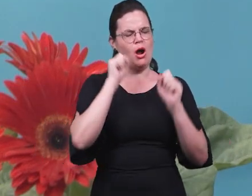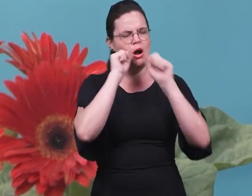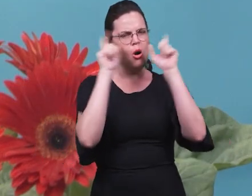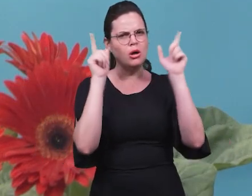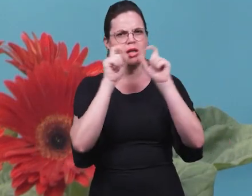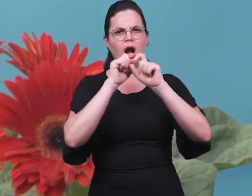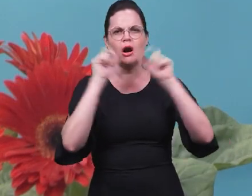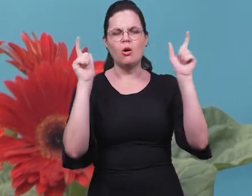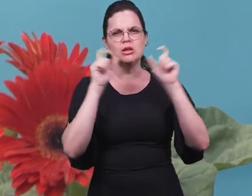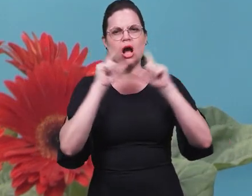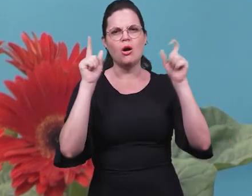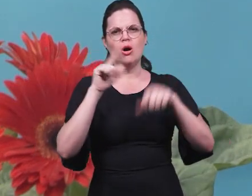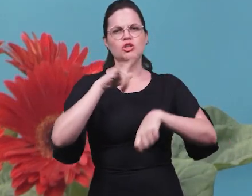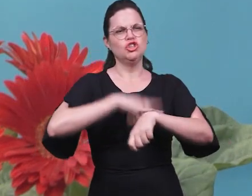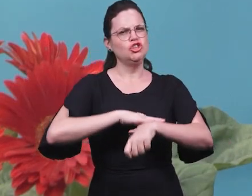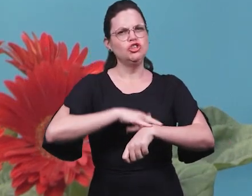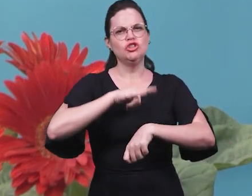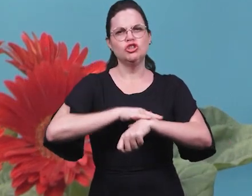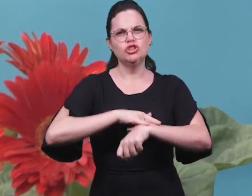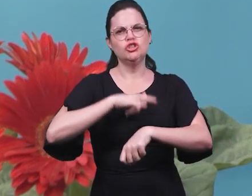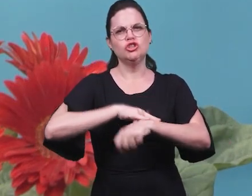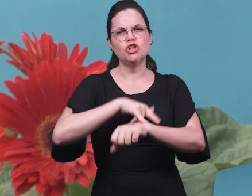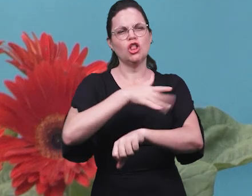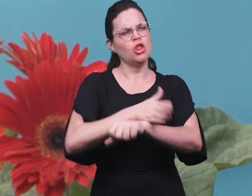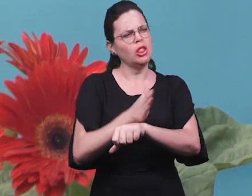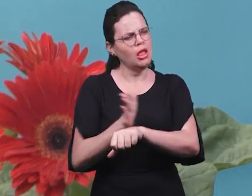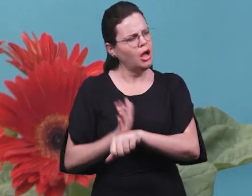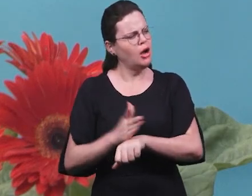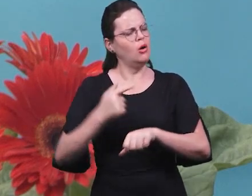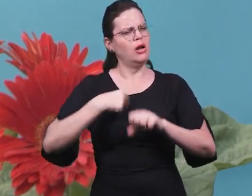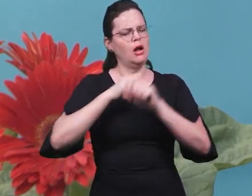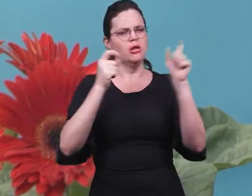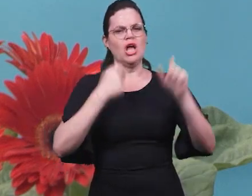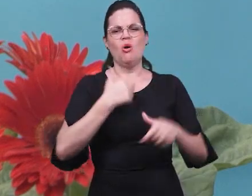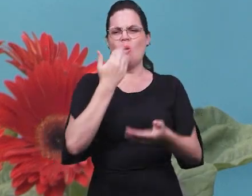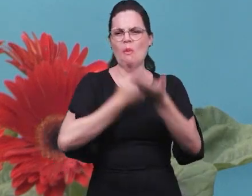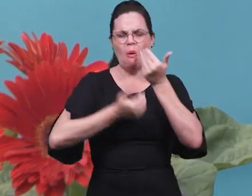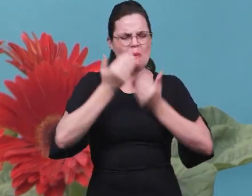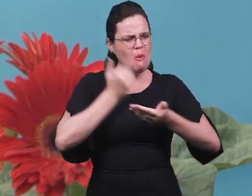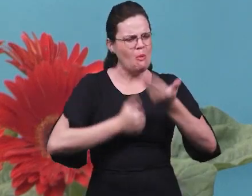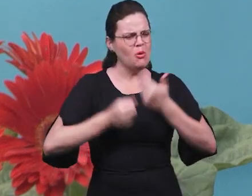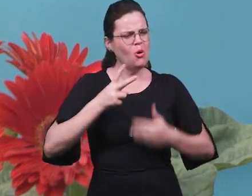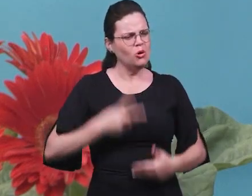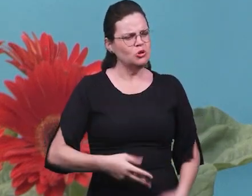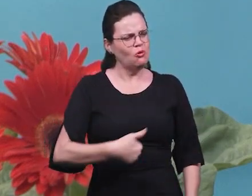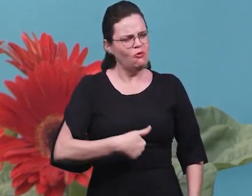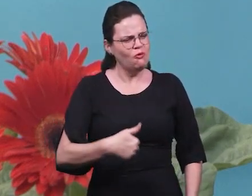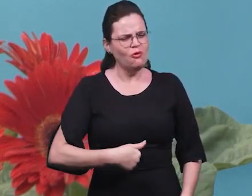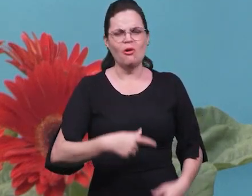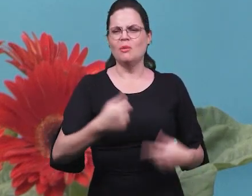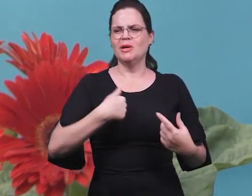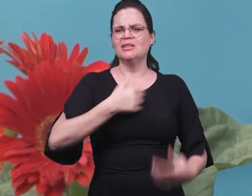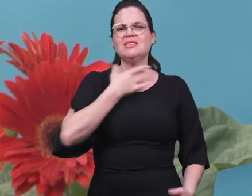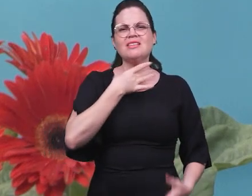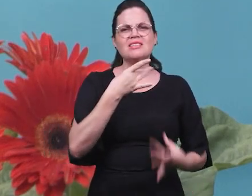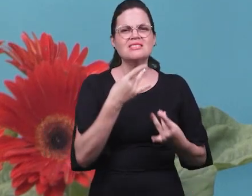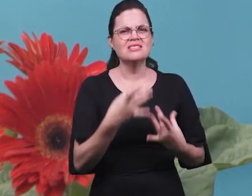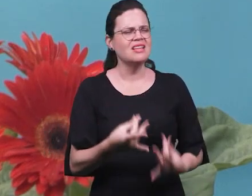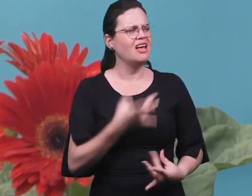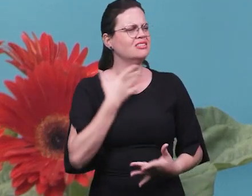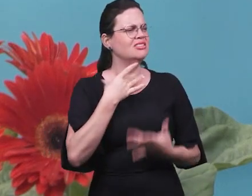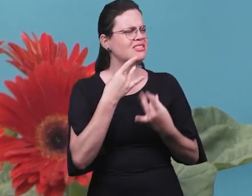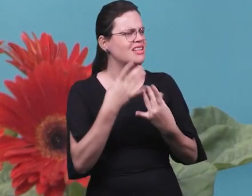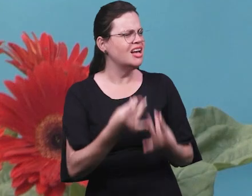urinar, 4, 5 vezes, estou com muita fome, muito cansaço, como. e continuo cansado, estou com